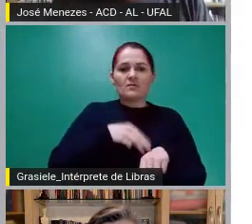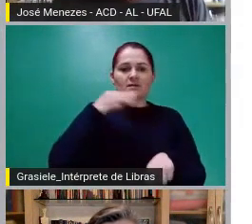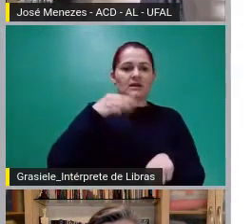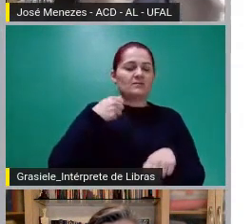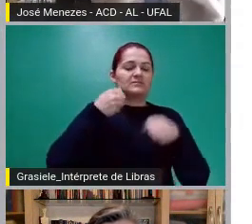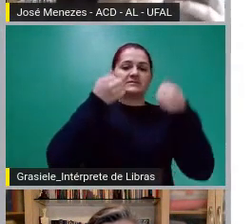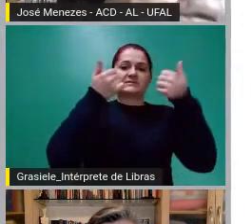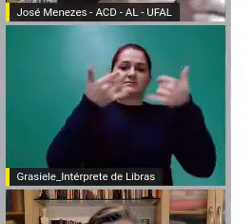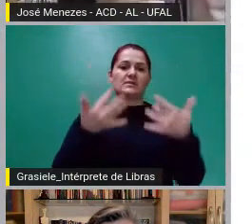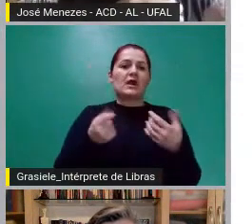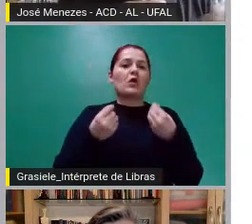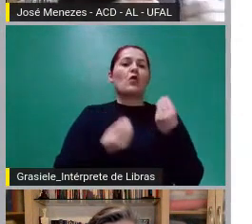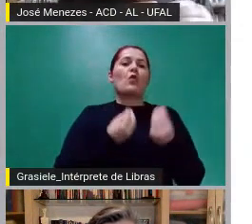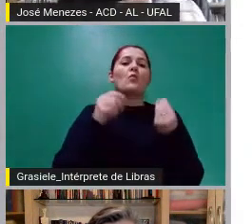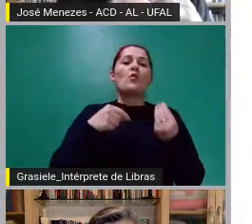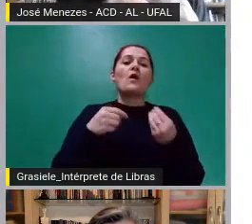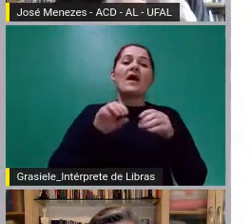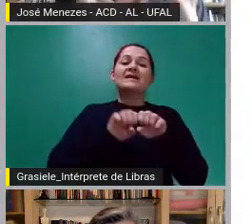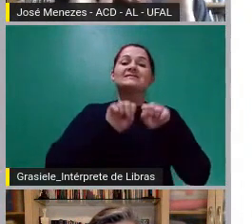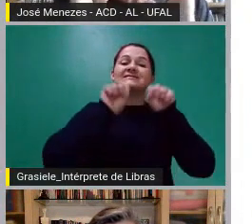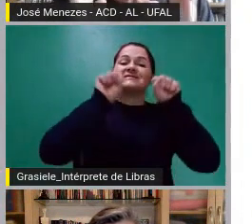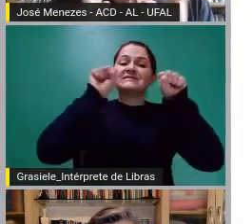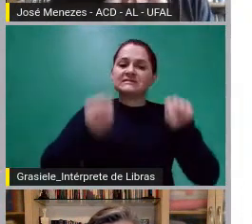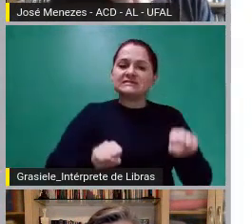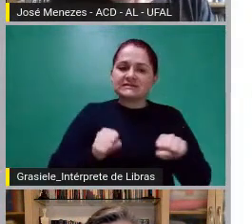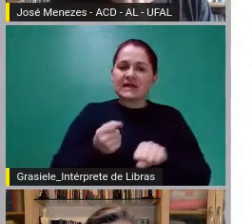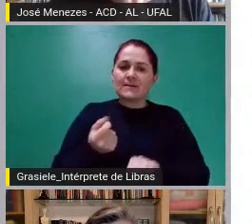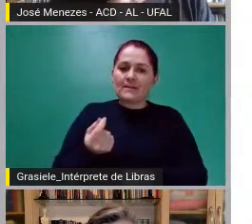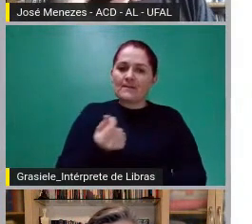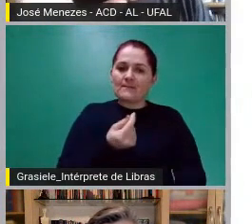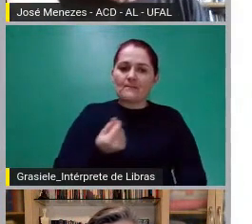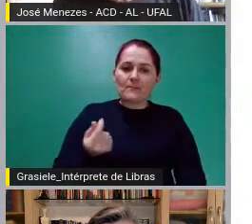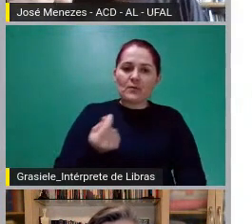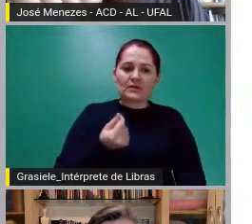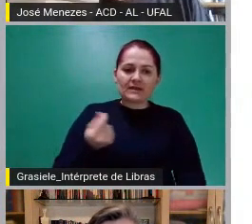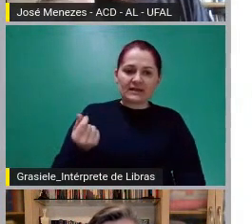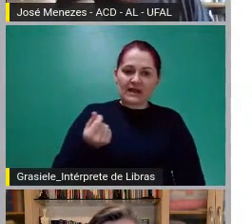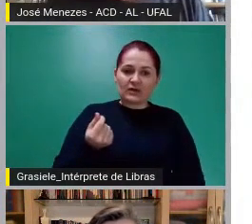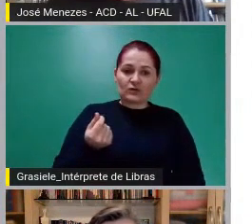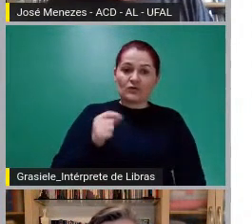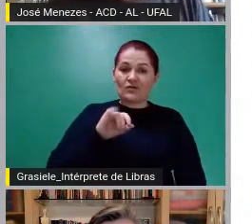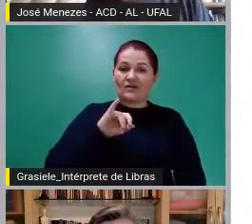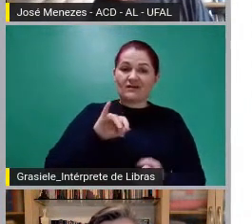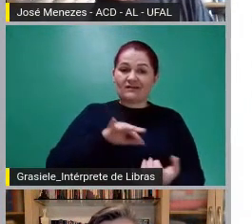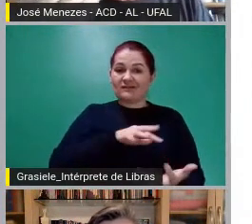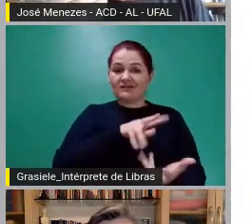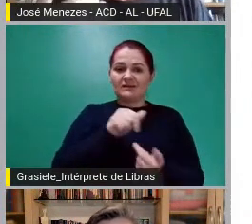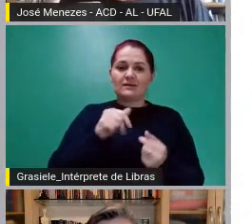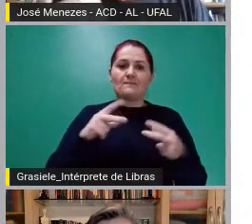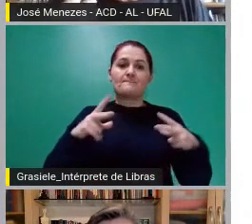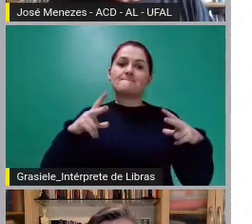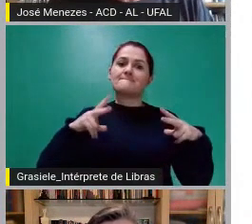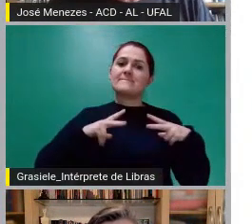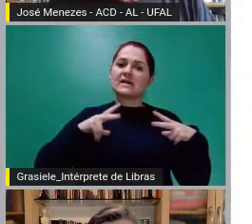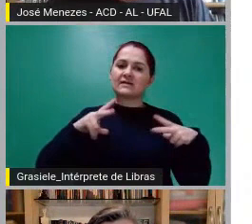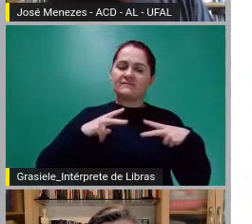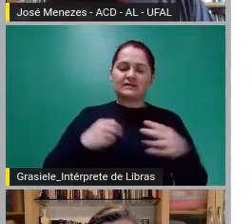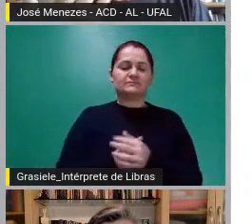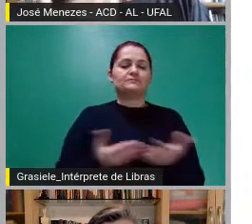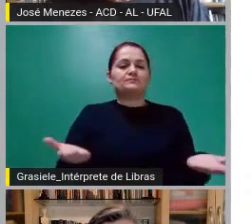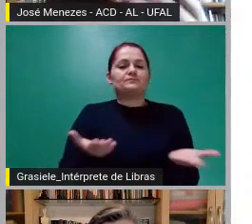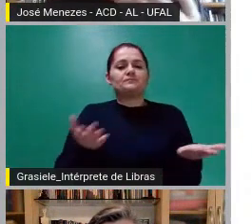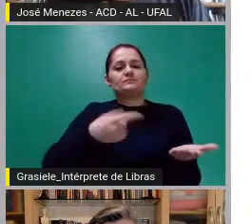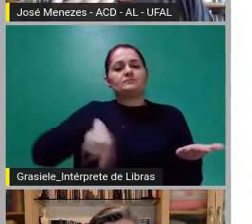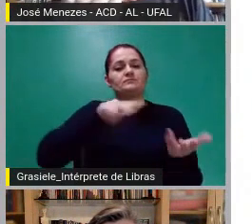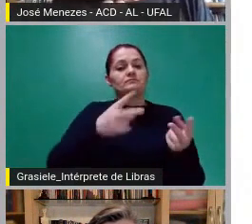monetário internacional privado. Isto é fundamental. O processo de privatização que nós estamos vendo ainda hoje,